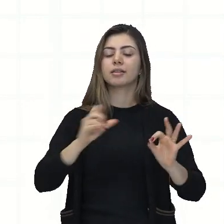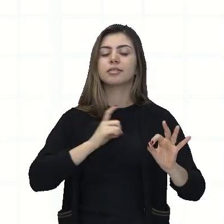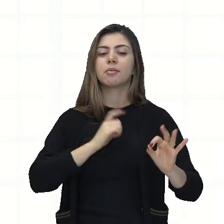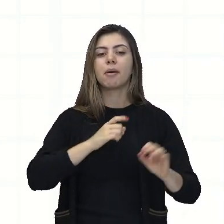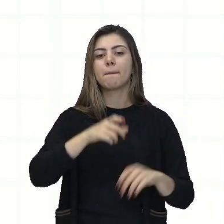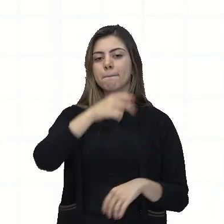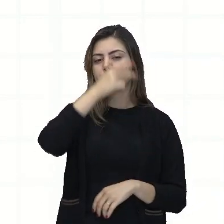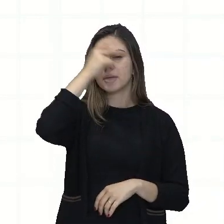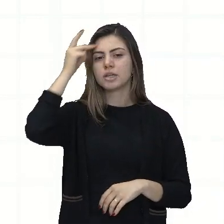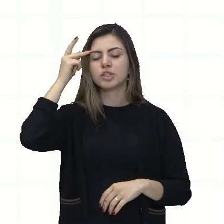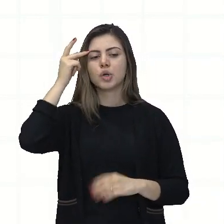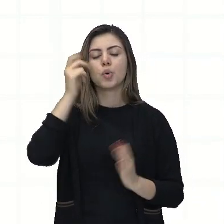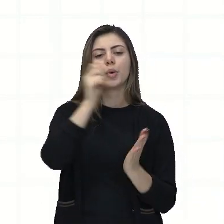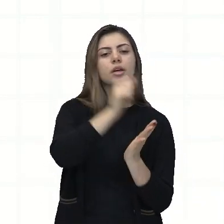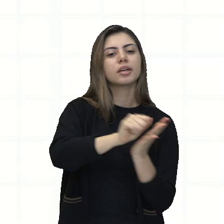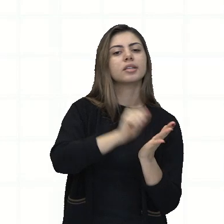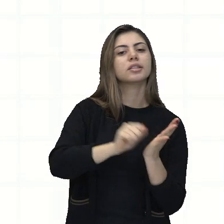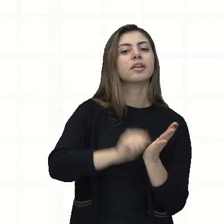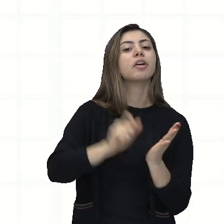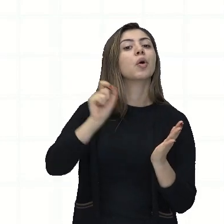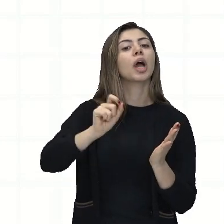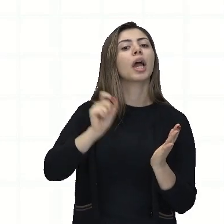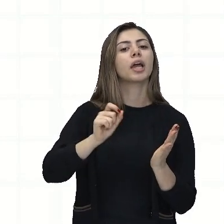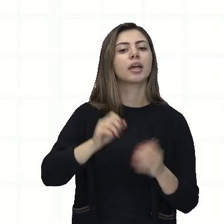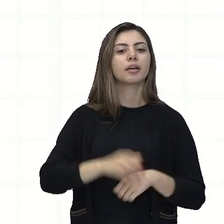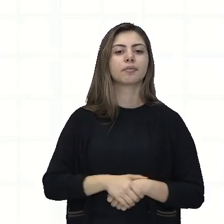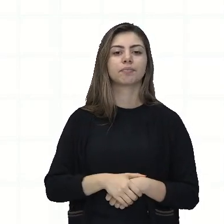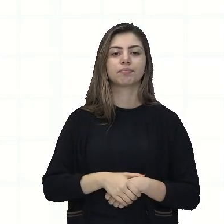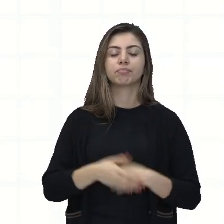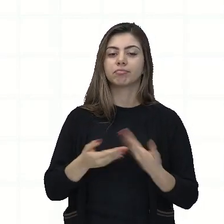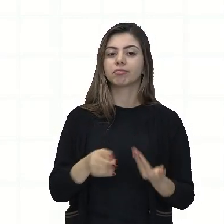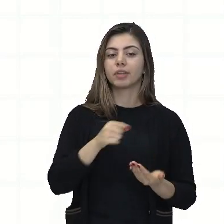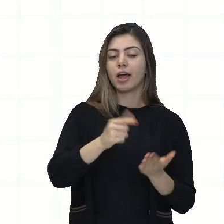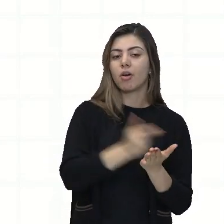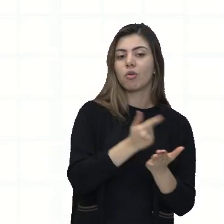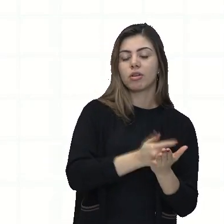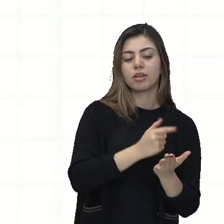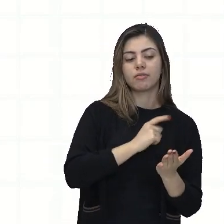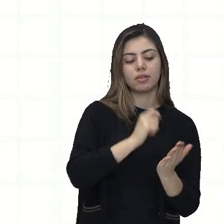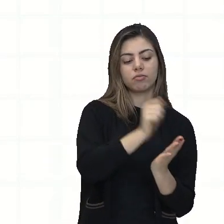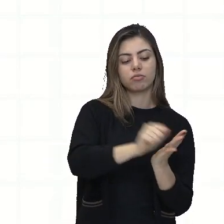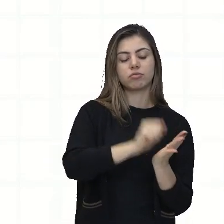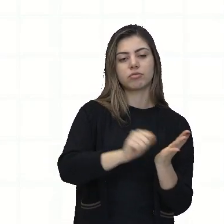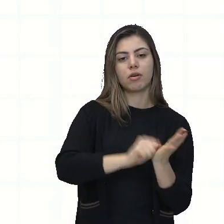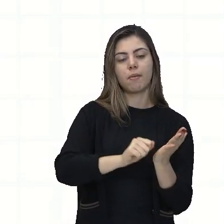Mesmo processo. Foi escrito pelo